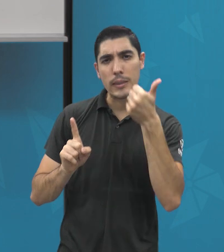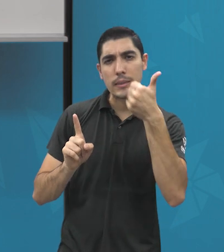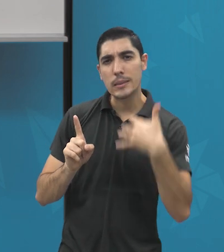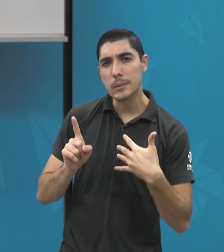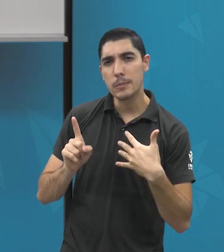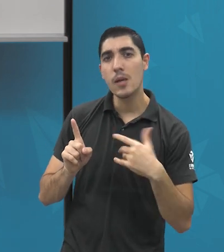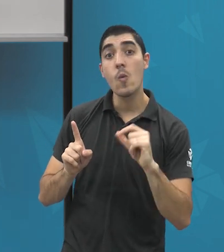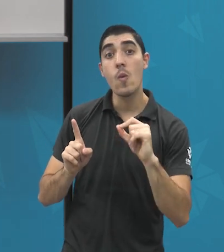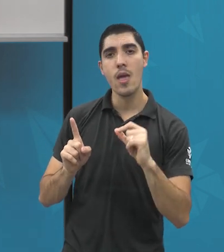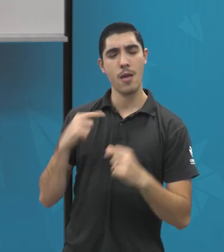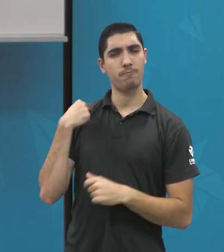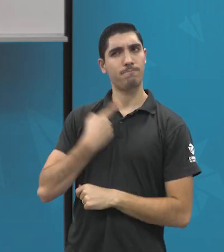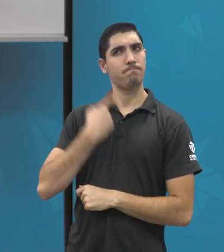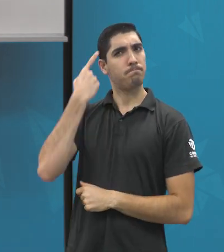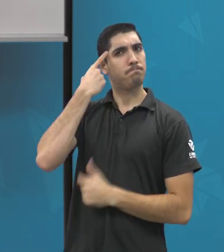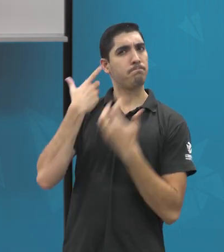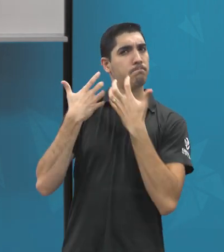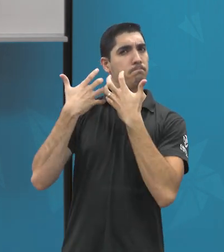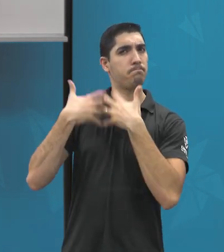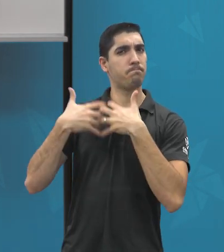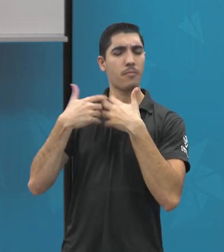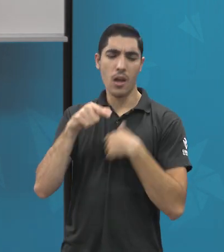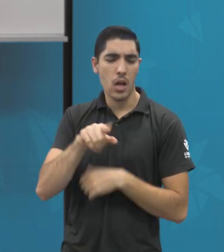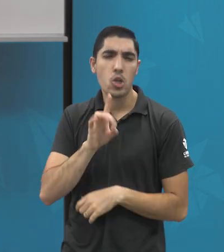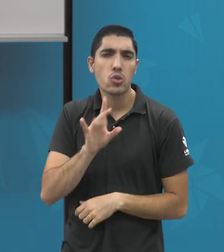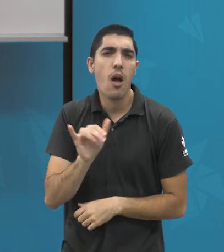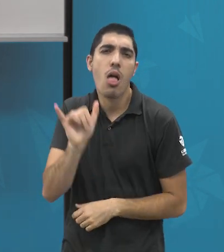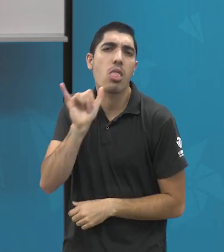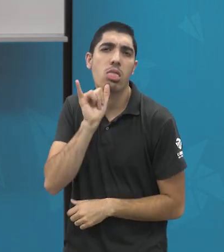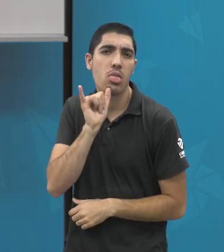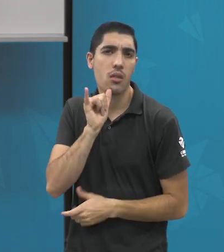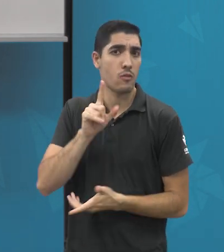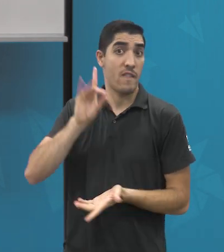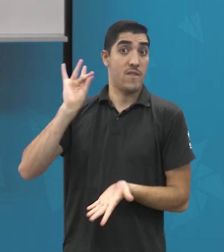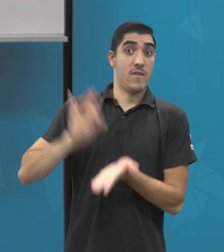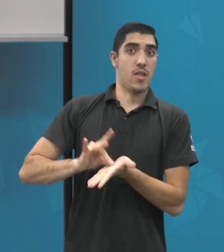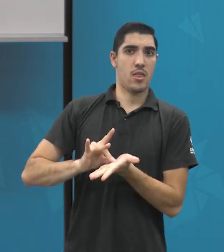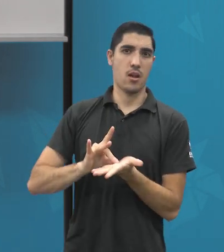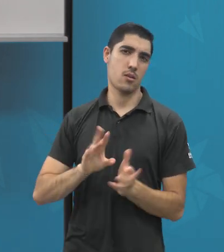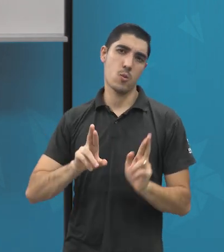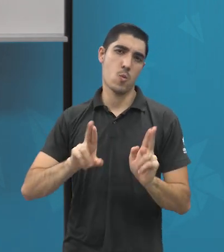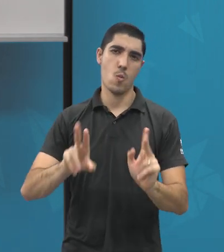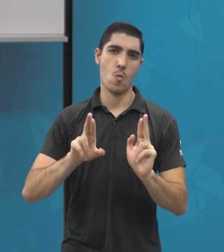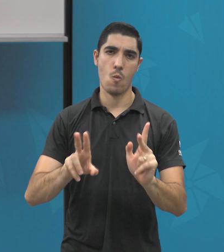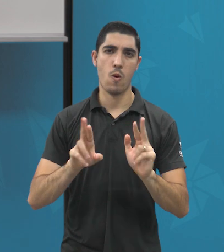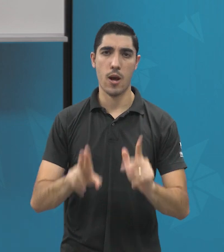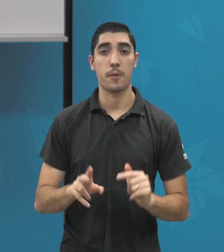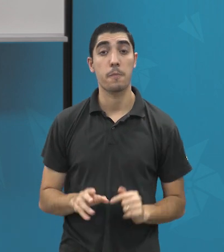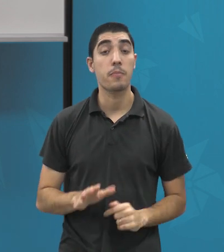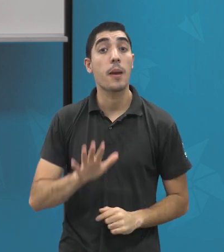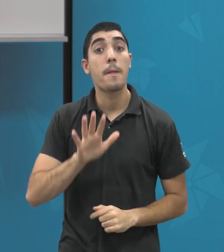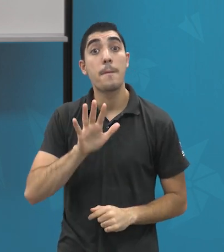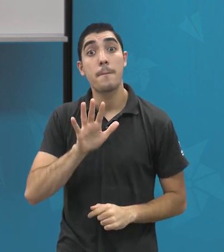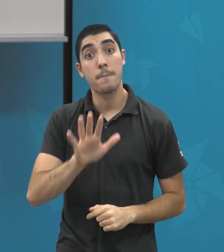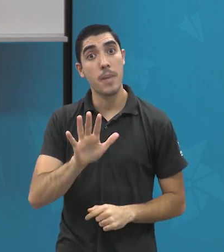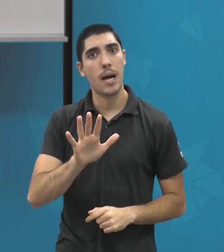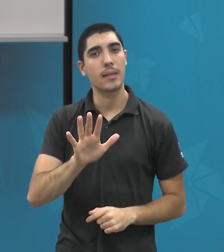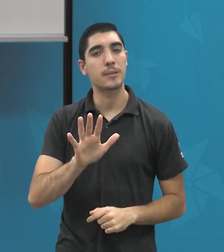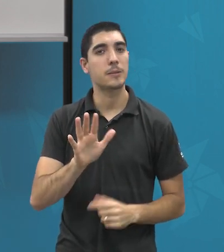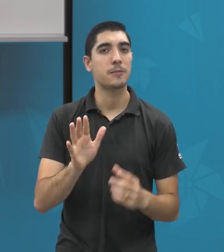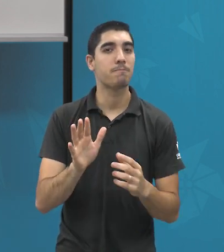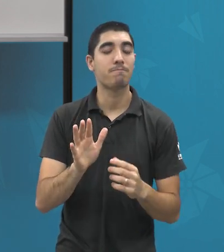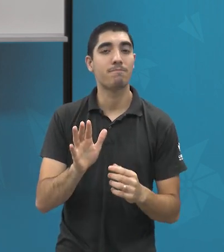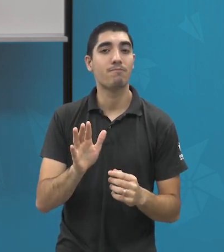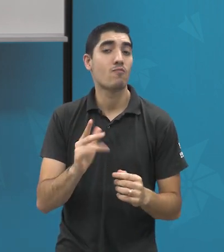situação que obviamente não existe, como essa, né, não haveria uma